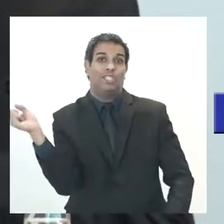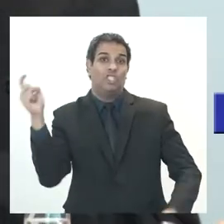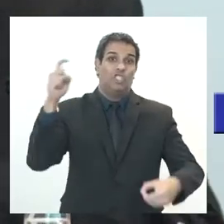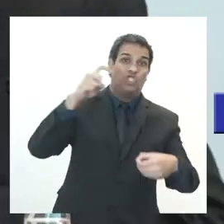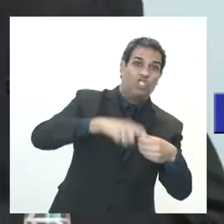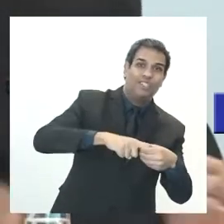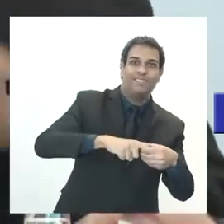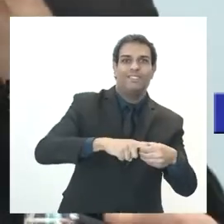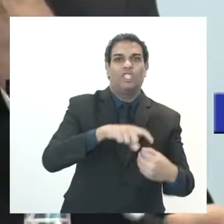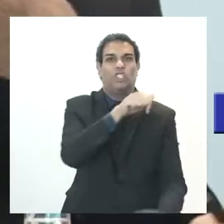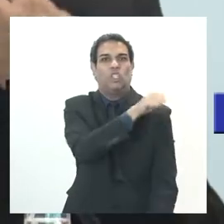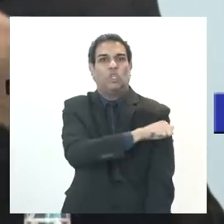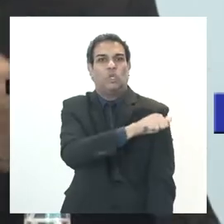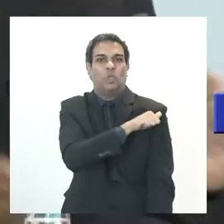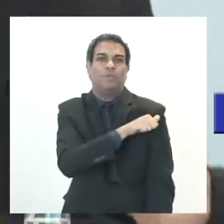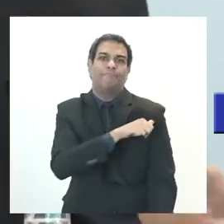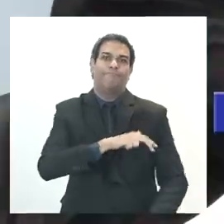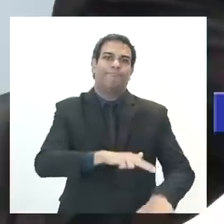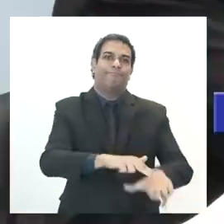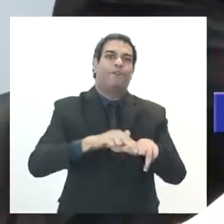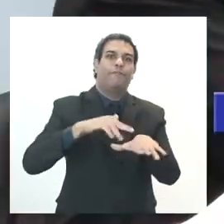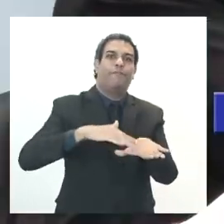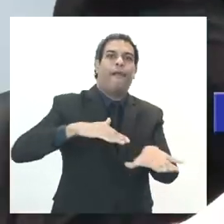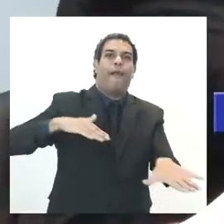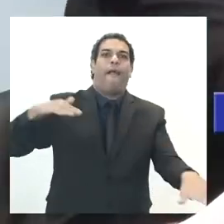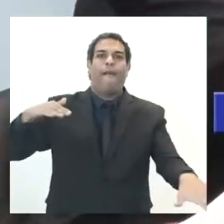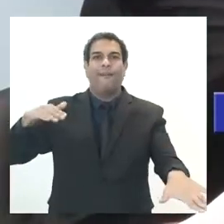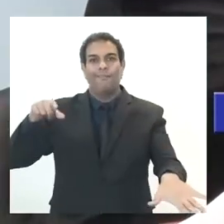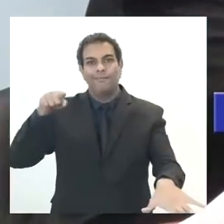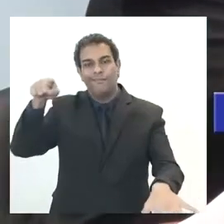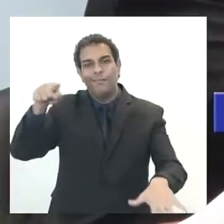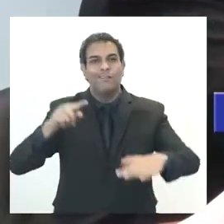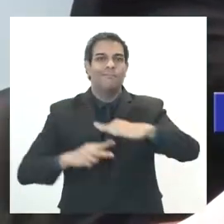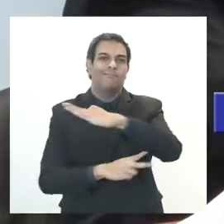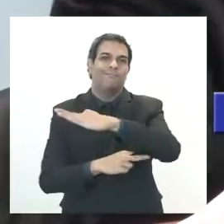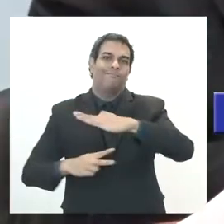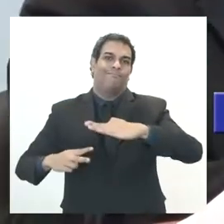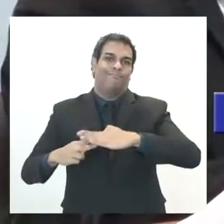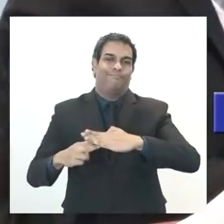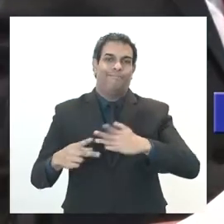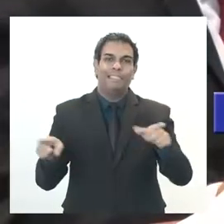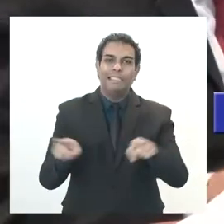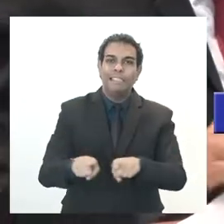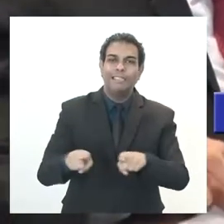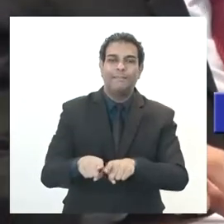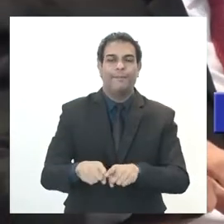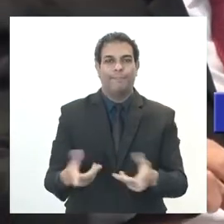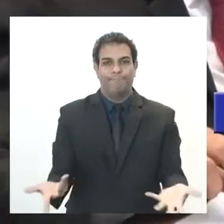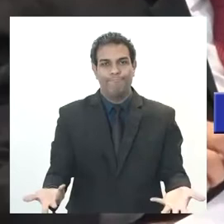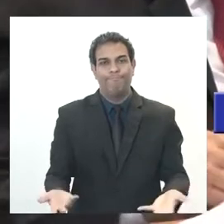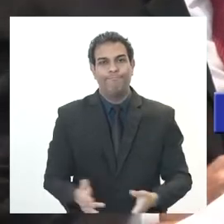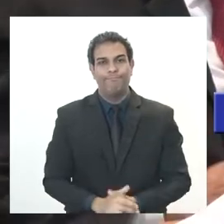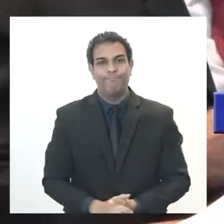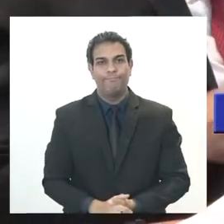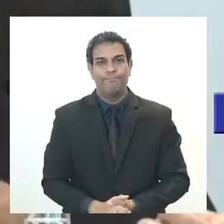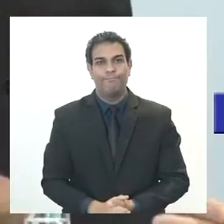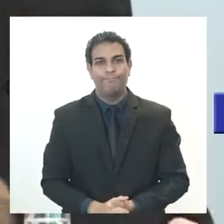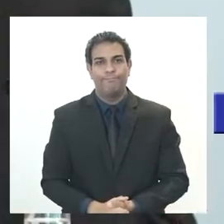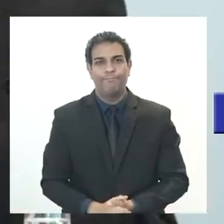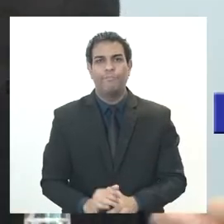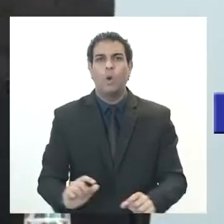quase uma hora atrasado porque peguei engarrafamento um pouco na ponte e Na Roberto Silveira eles agora que tá terrível e eu